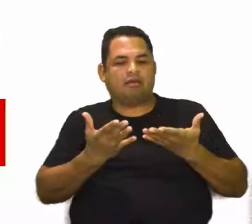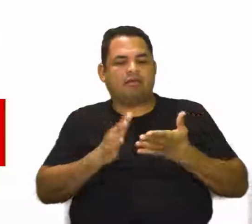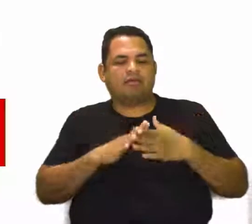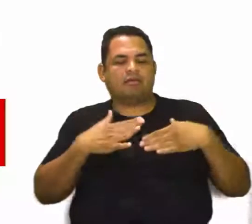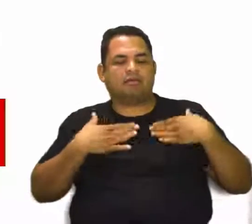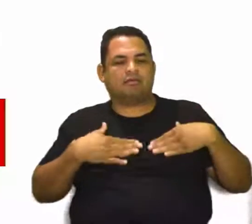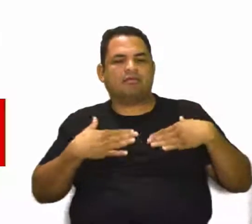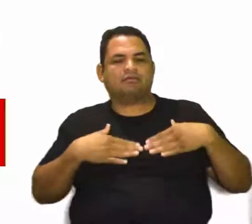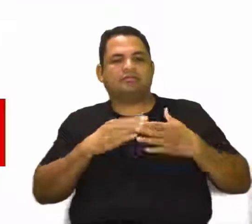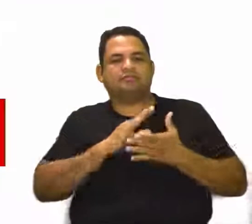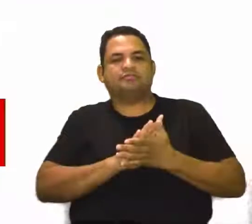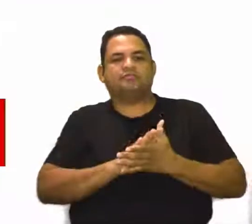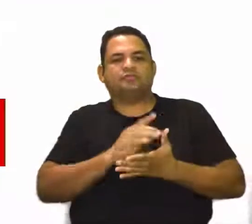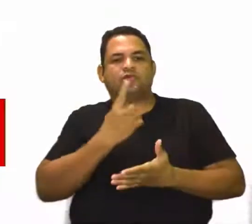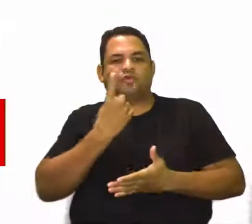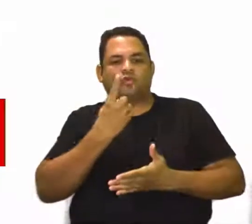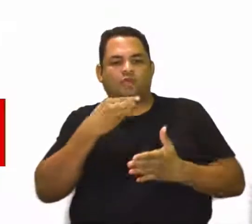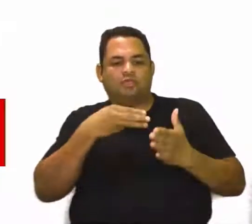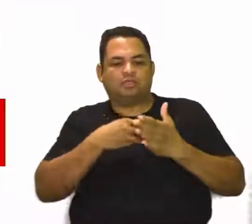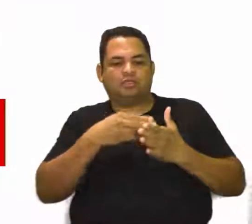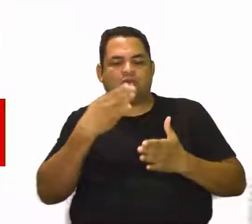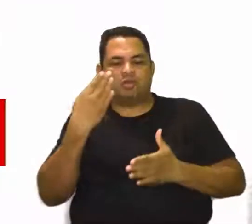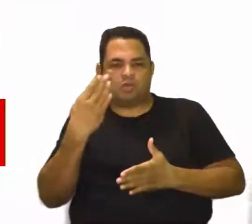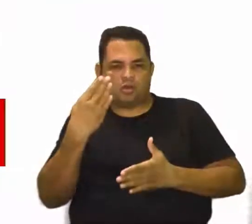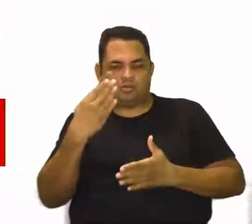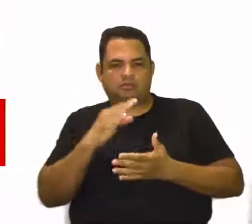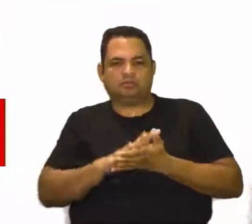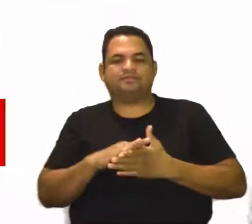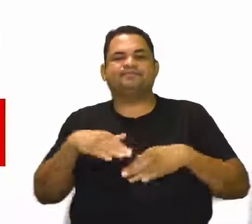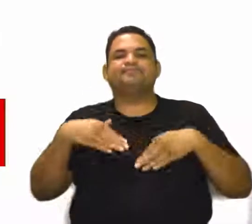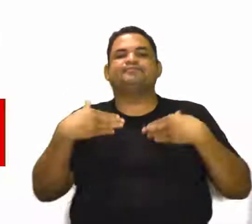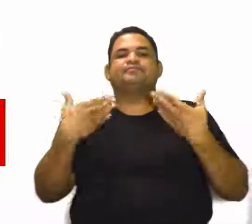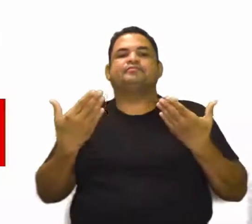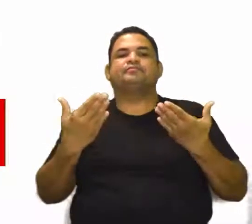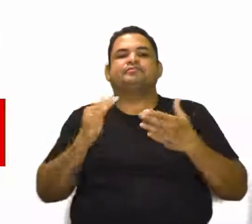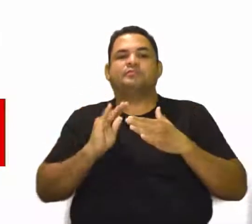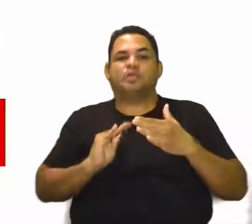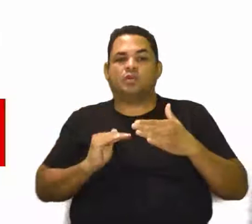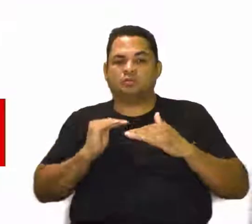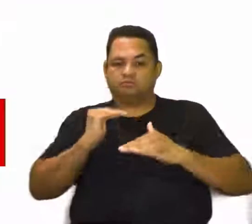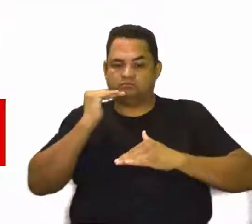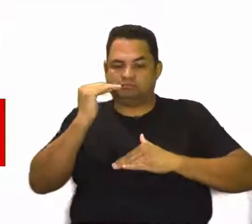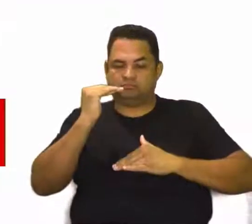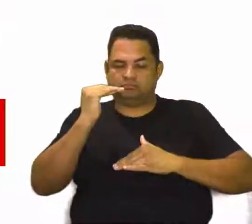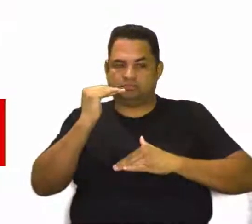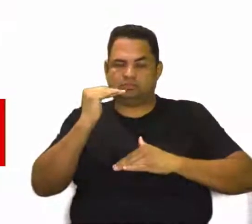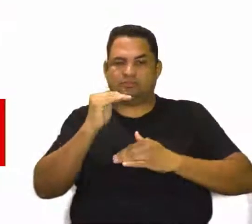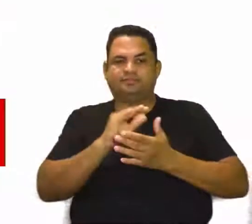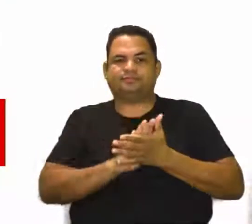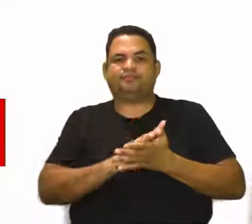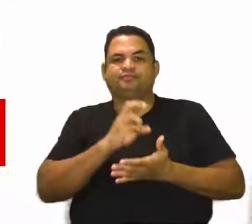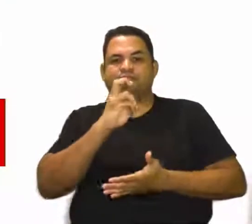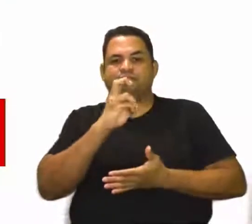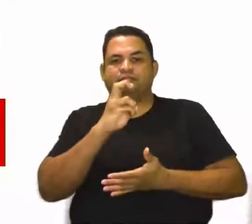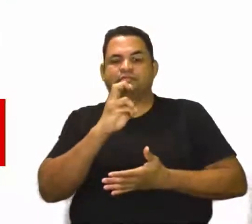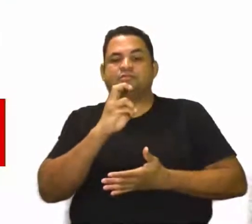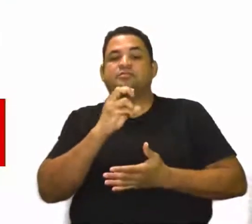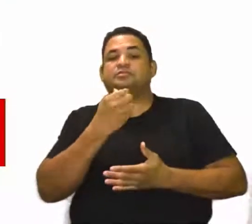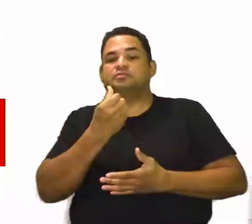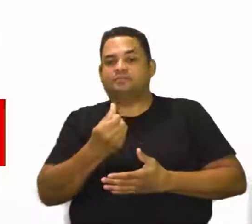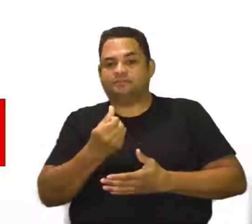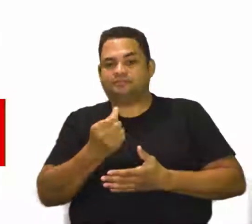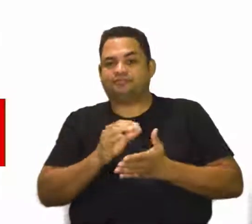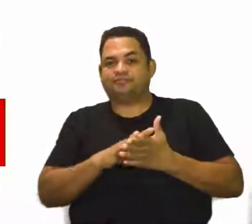vai estar numa escala ali de 1 a 4. Quando eu ultrapasso a escala de 1 a 4, eu vou para 5 e 6,